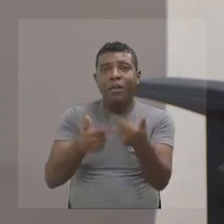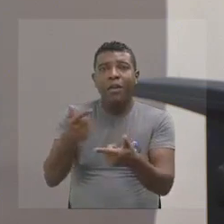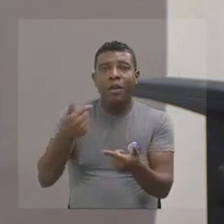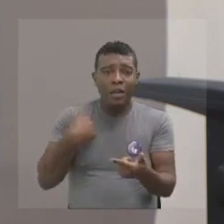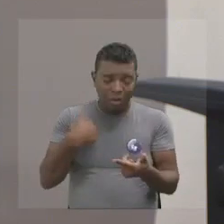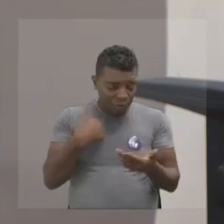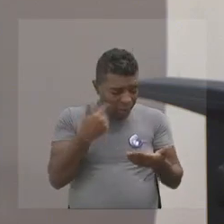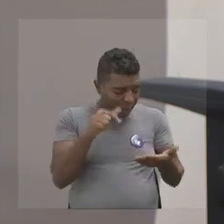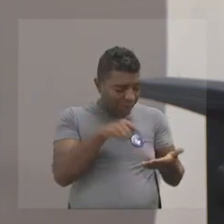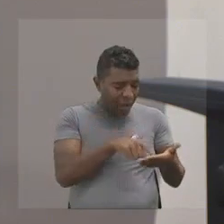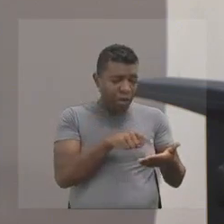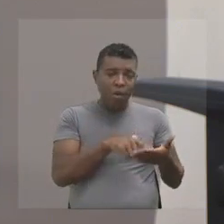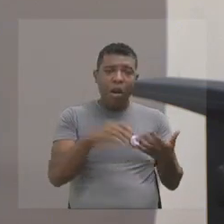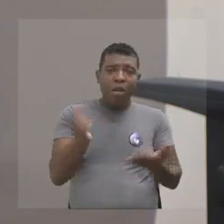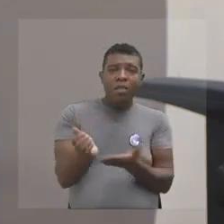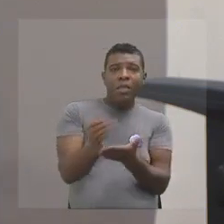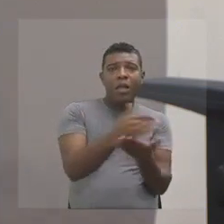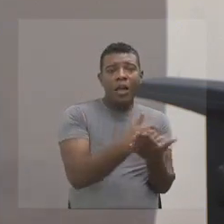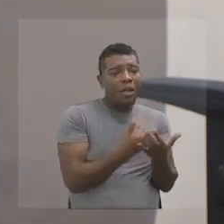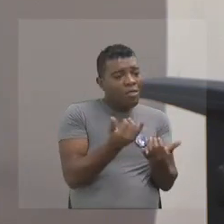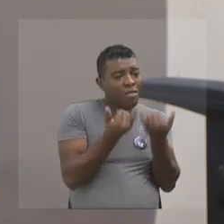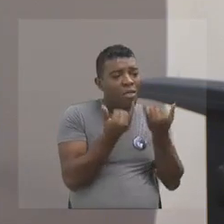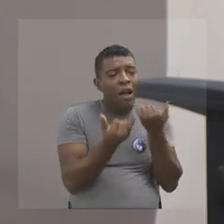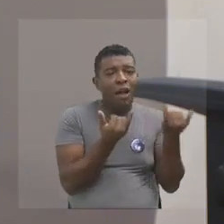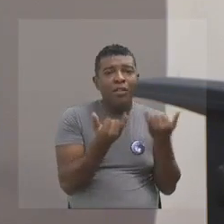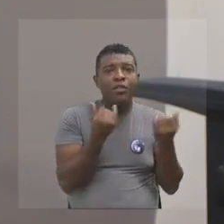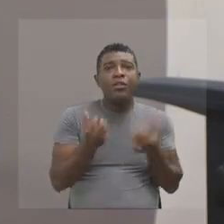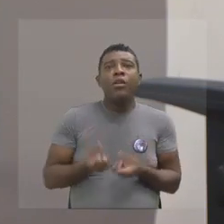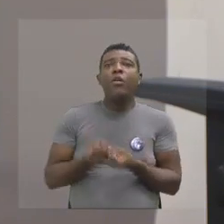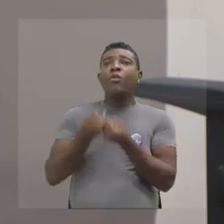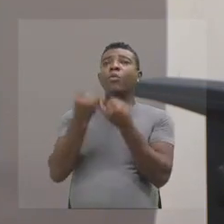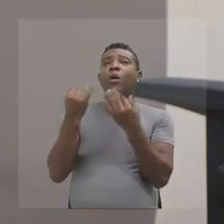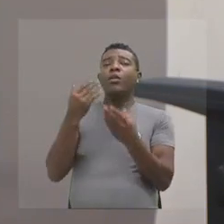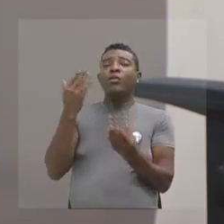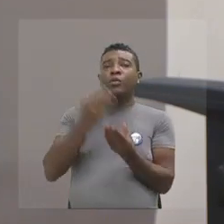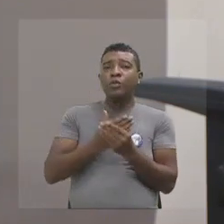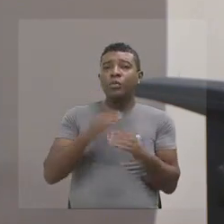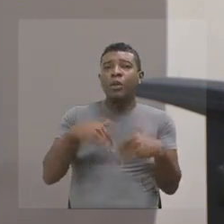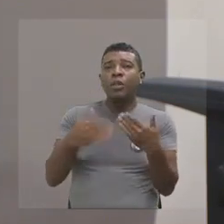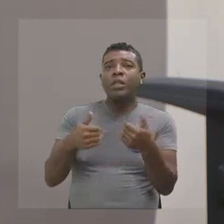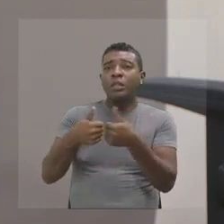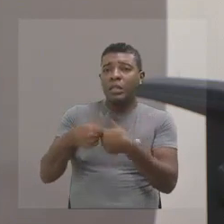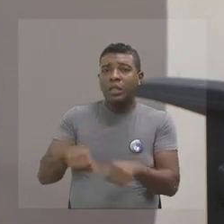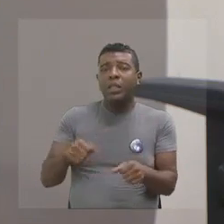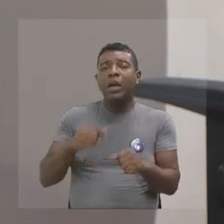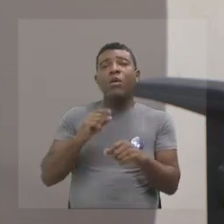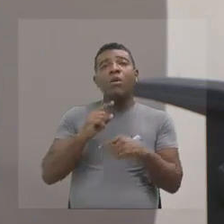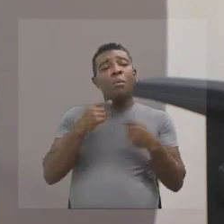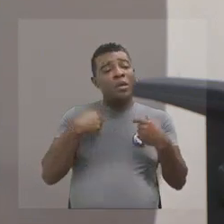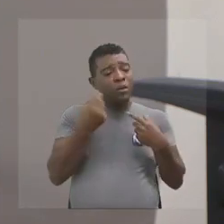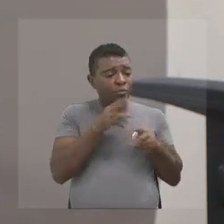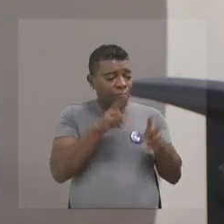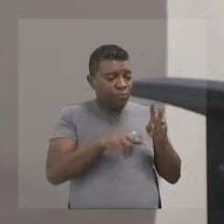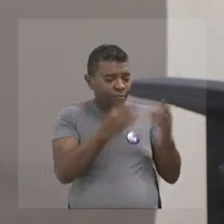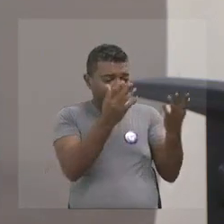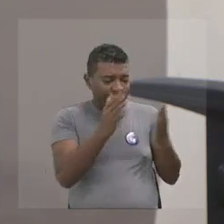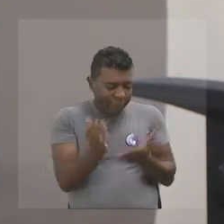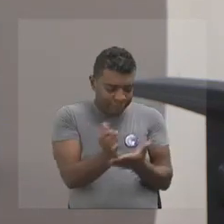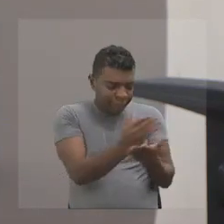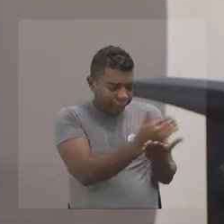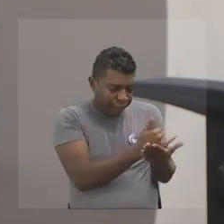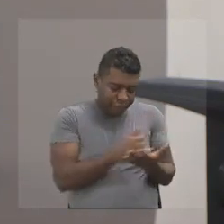dados de quantas processos hoje nós temos mas eu posso levantar isso como que tá a análise e passar para o senhor queria só chamar atenção